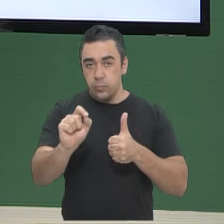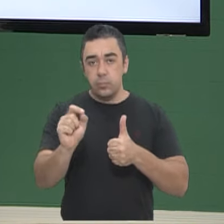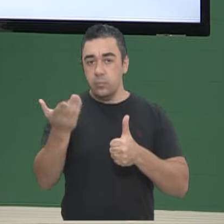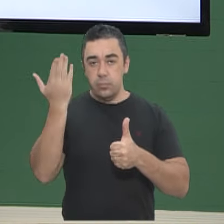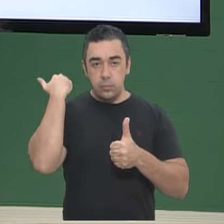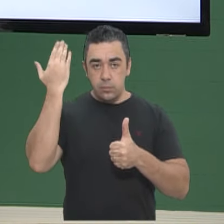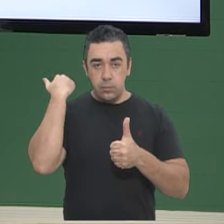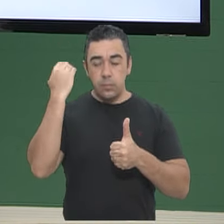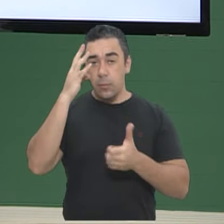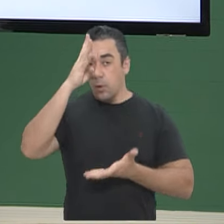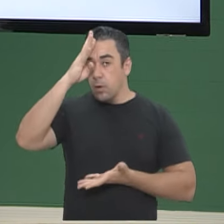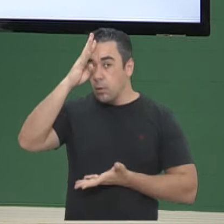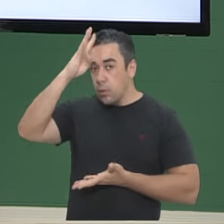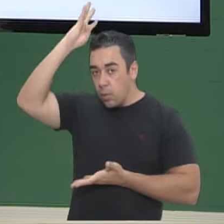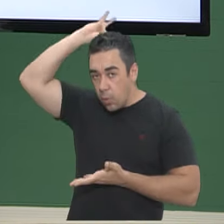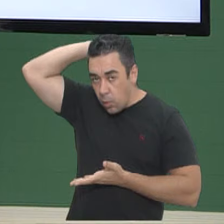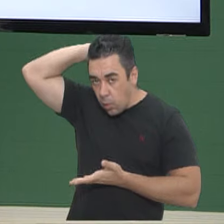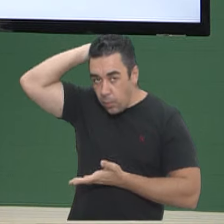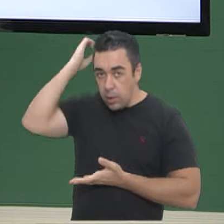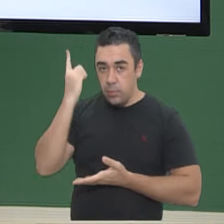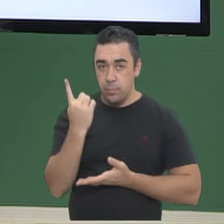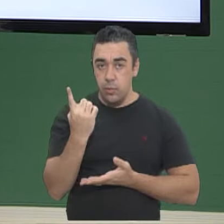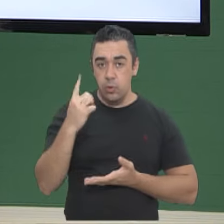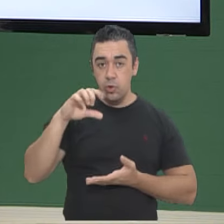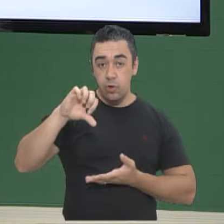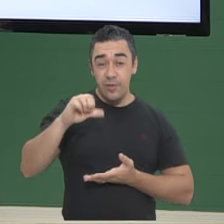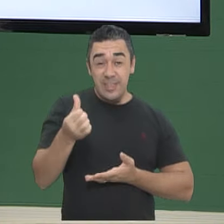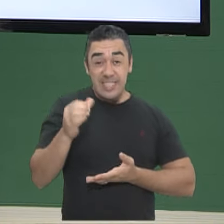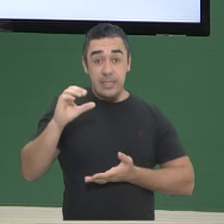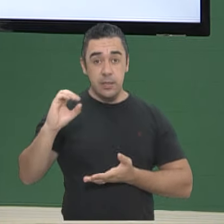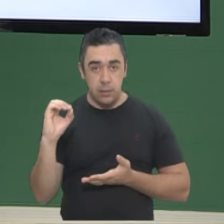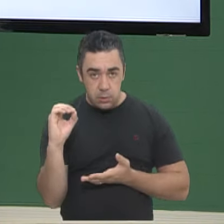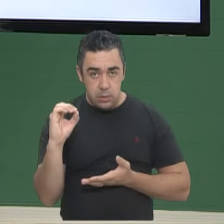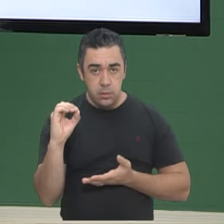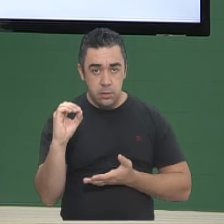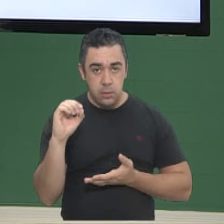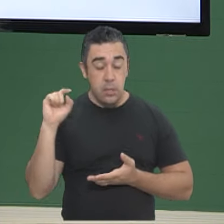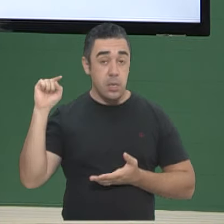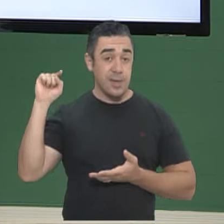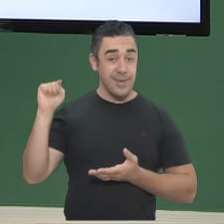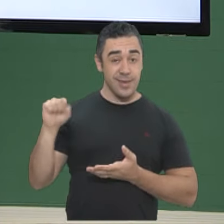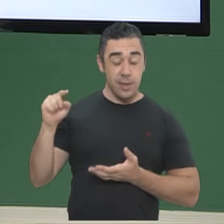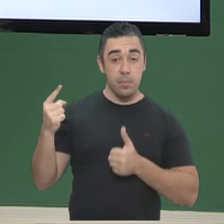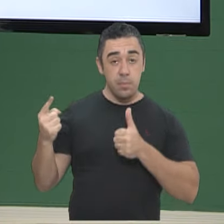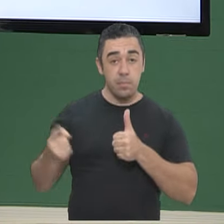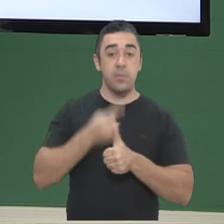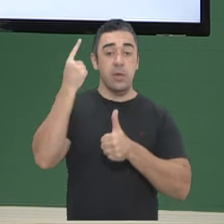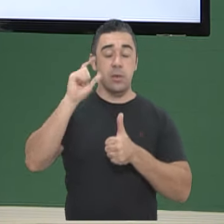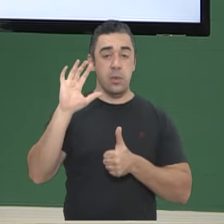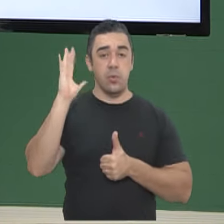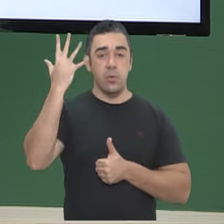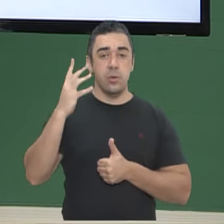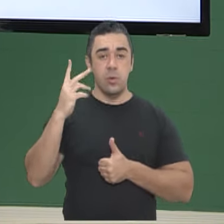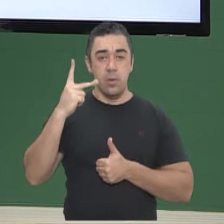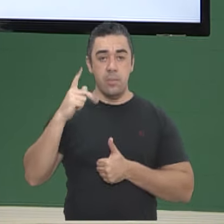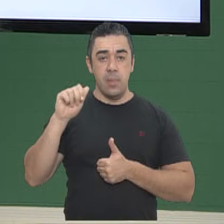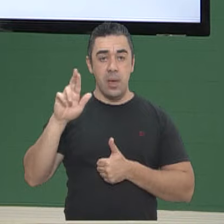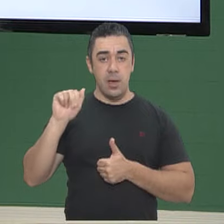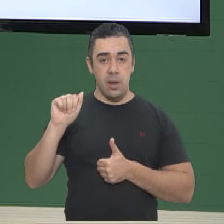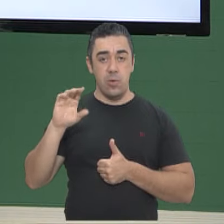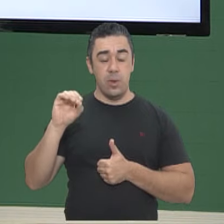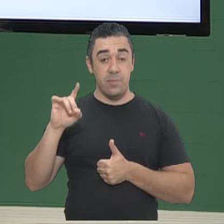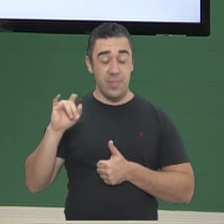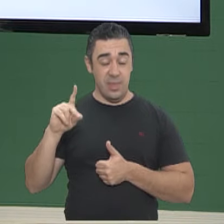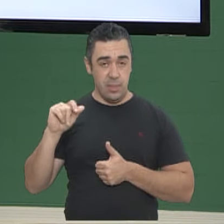realizada em Roma em 1960. Nesse ano que aconteceu a primeira edição, tivemos